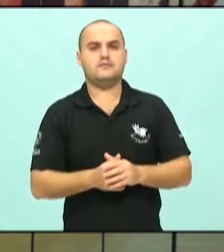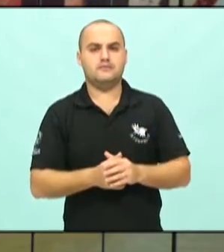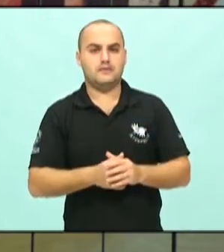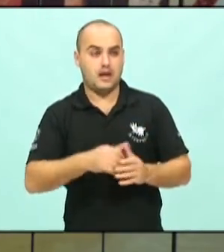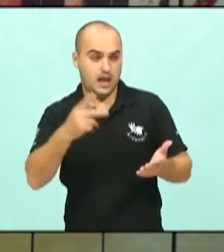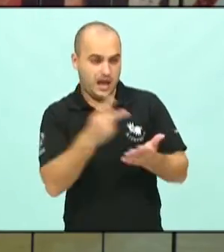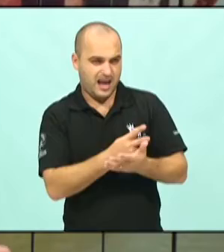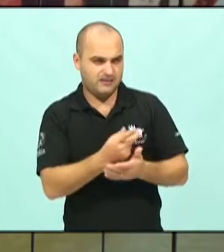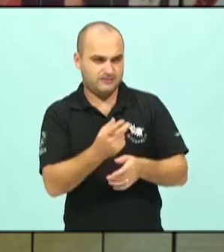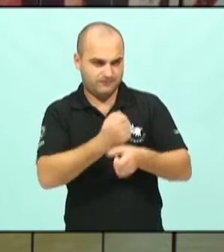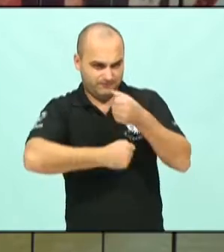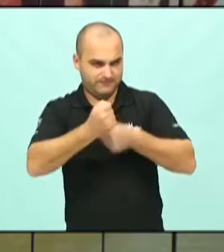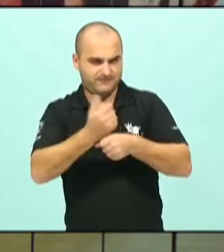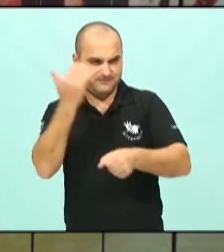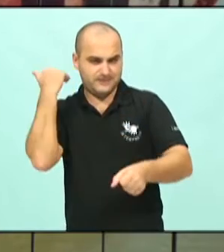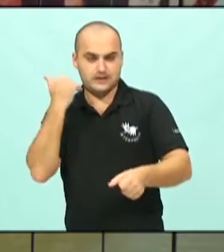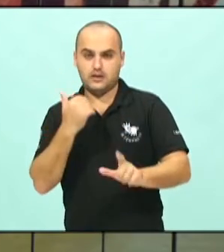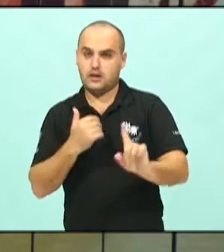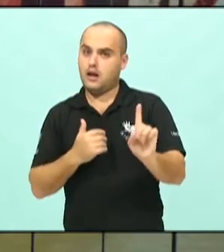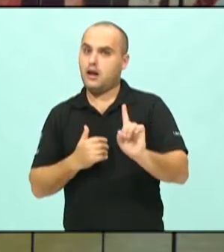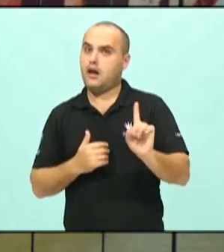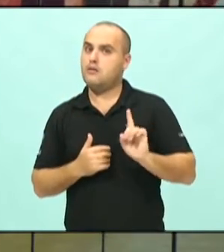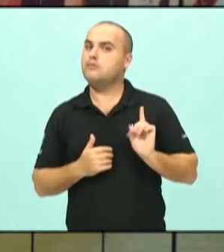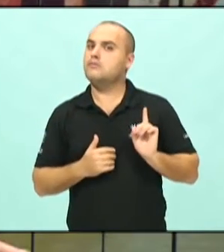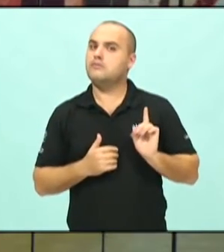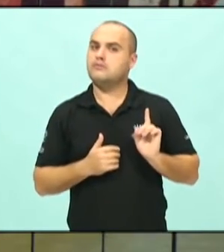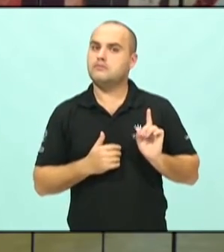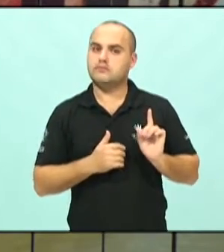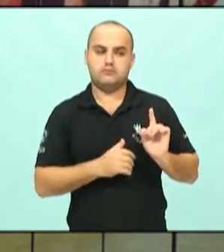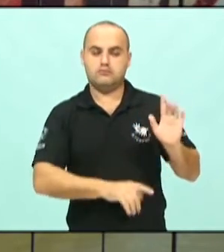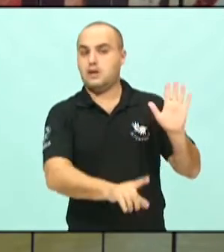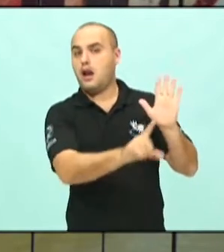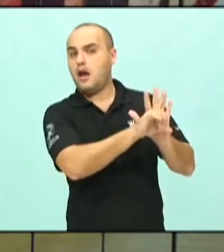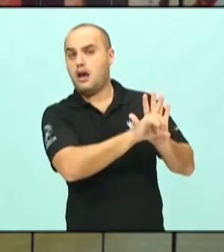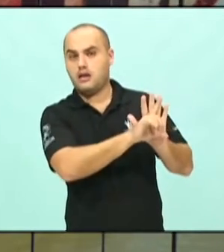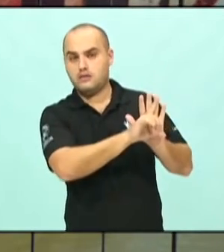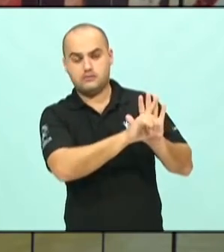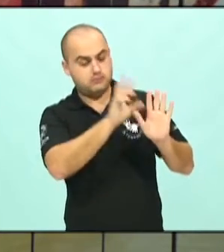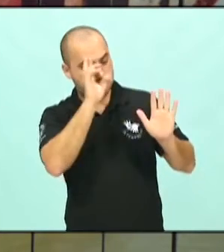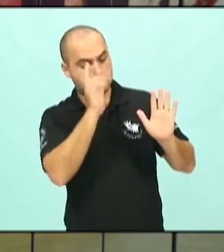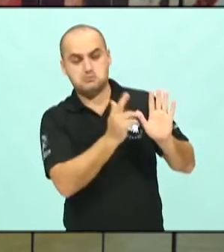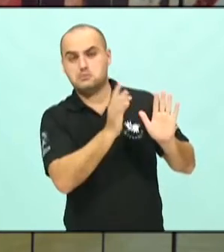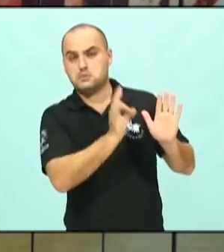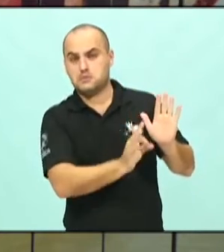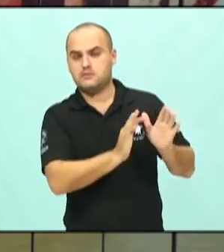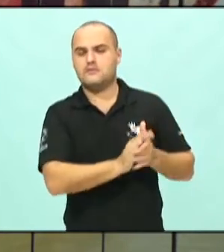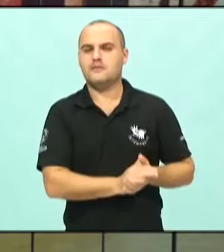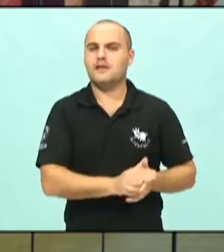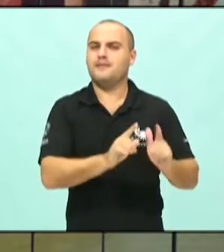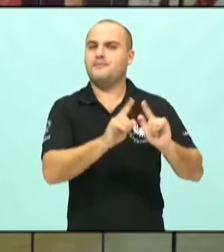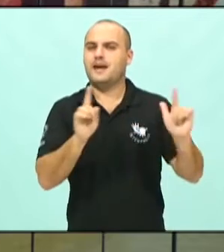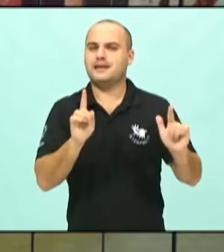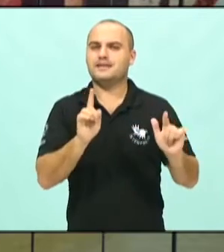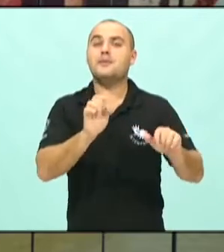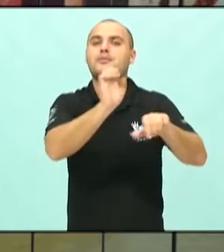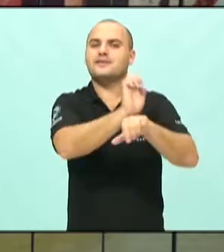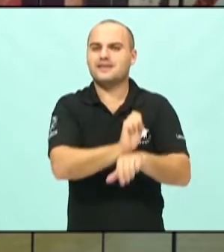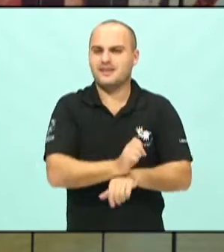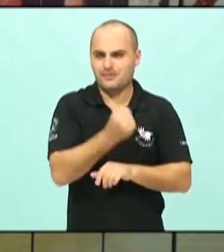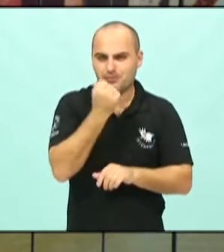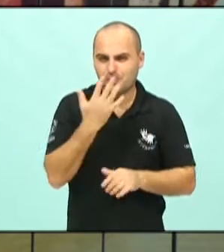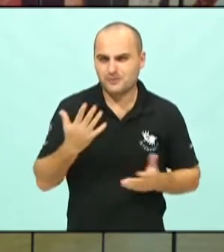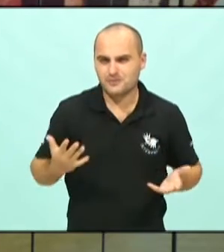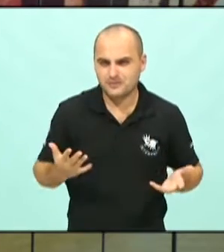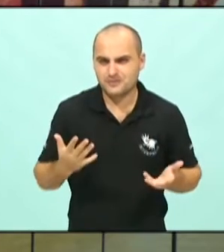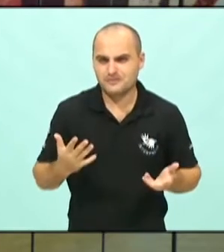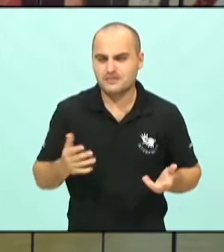anteriores? De jeito nenhum. Era a política pública do esporte da época, né? Que bacana. Mas será que para o Estado isso era saudável? Será